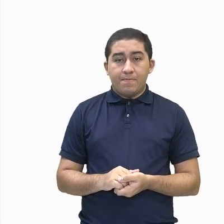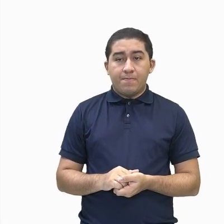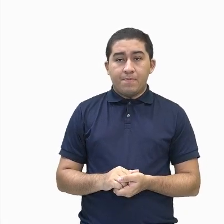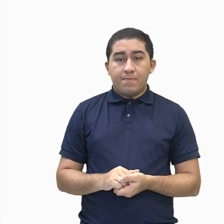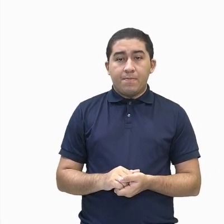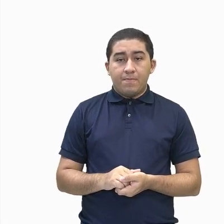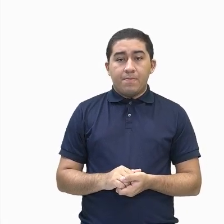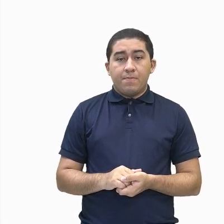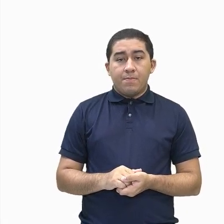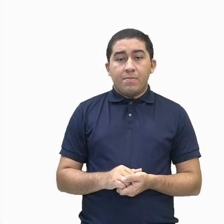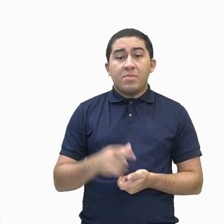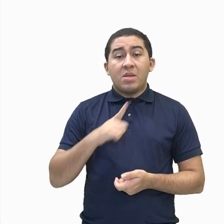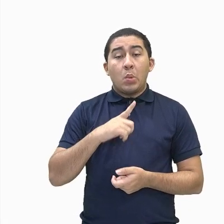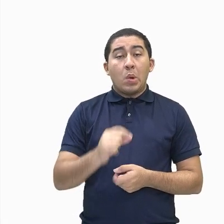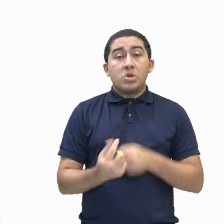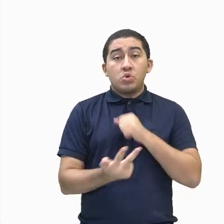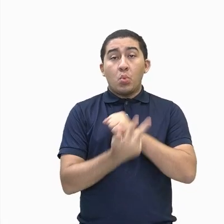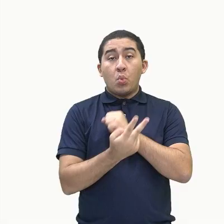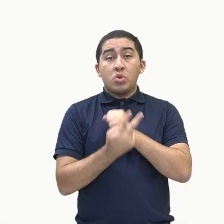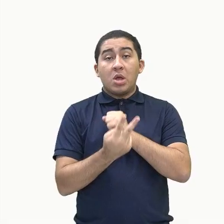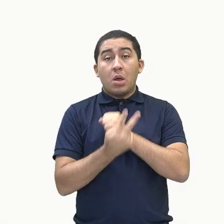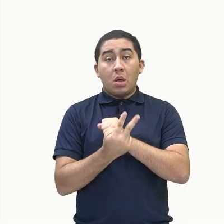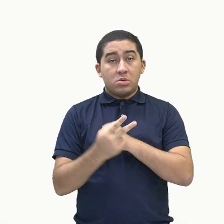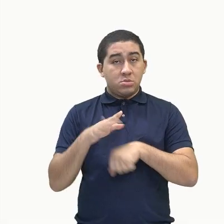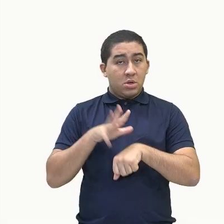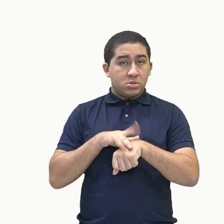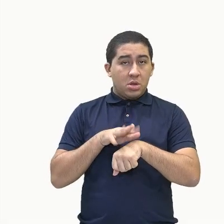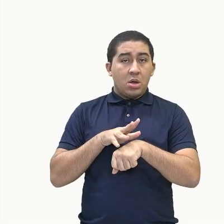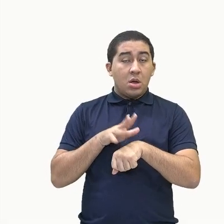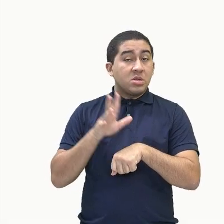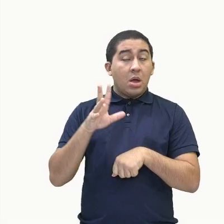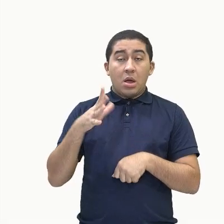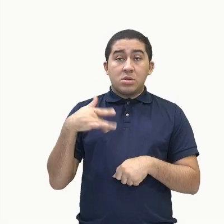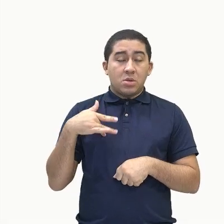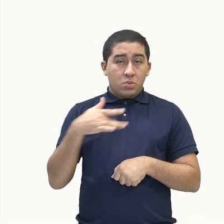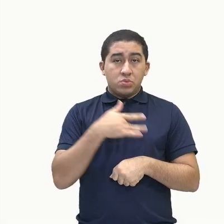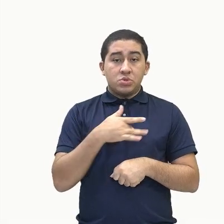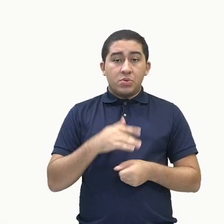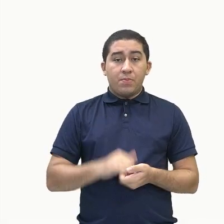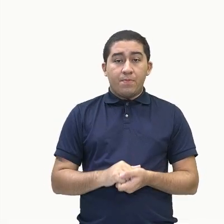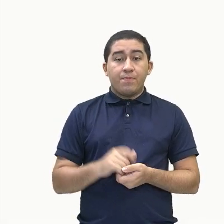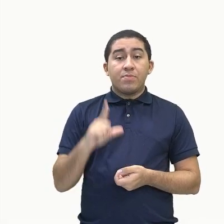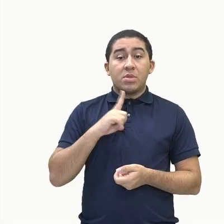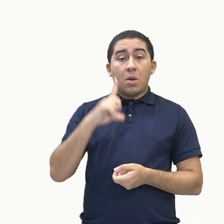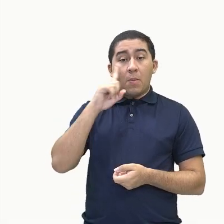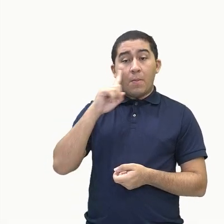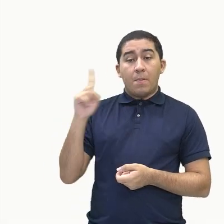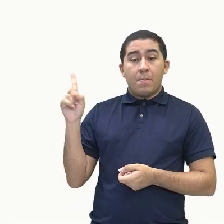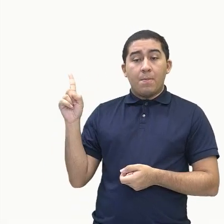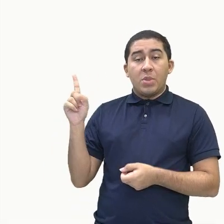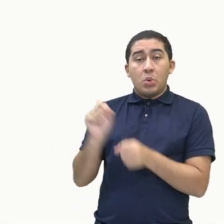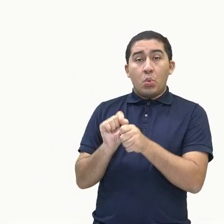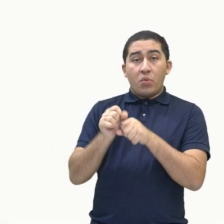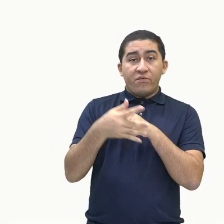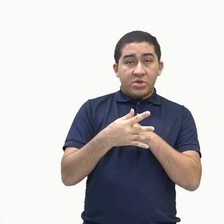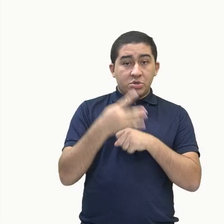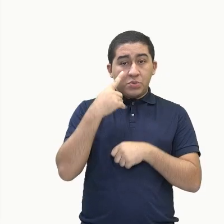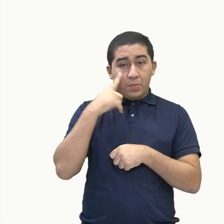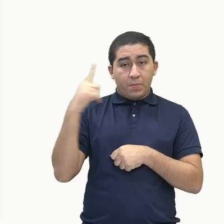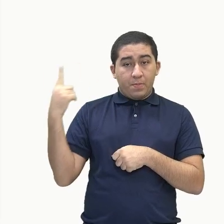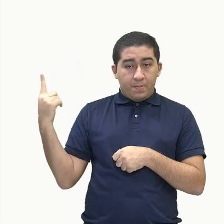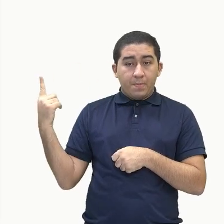de saúde. Você observa aqui, nós temos um infográfico sobre o coronavírus, e